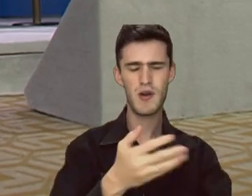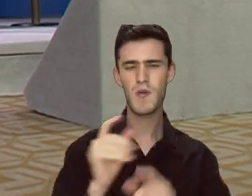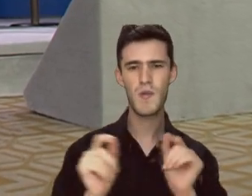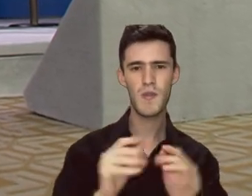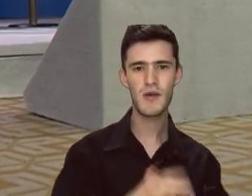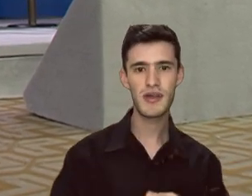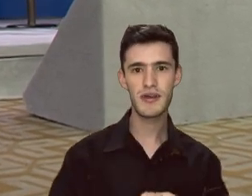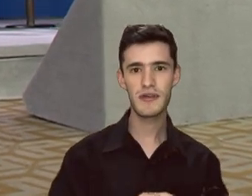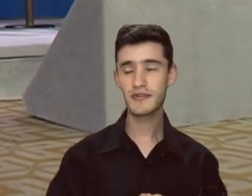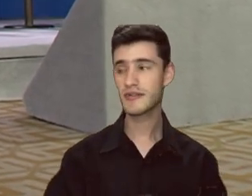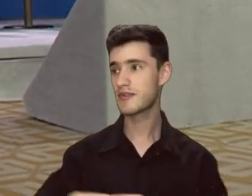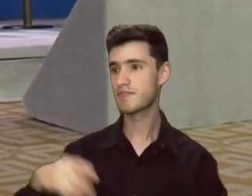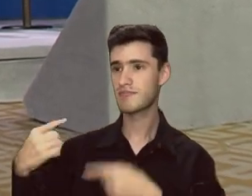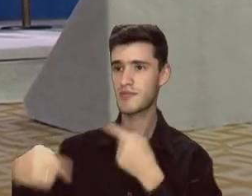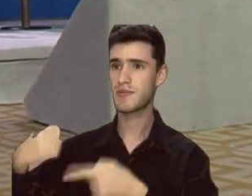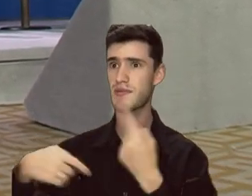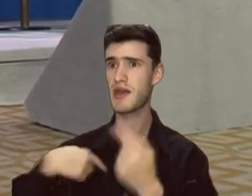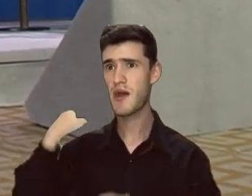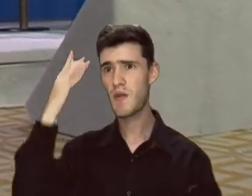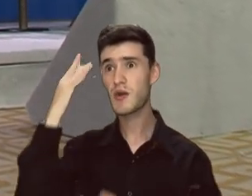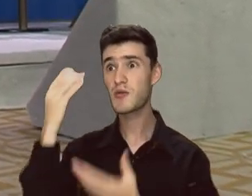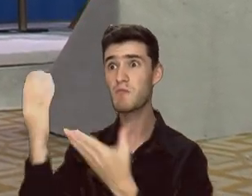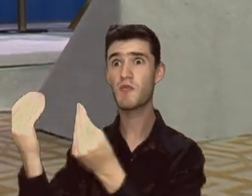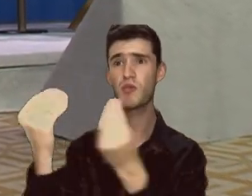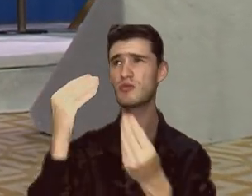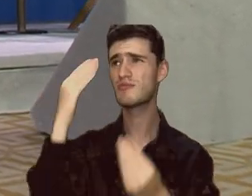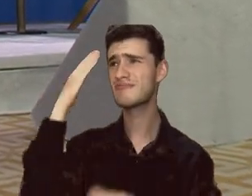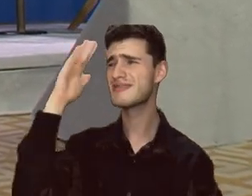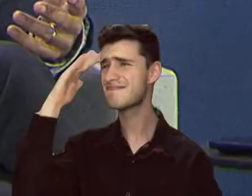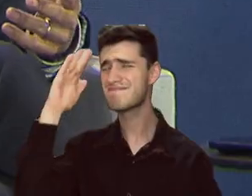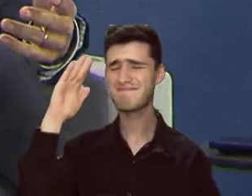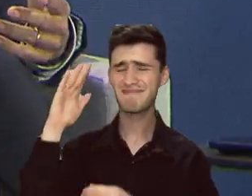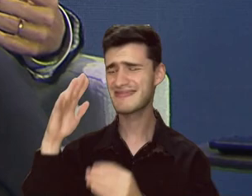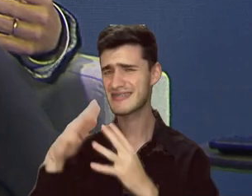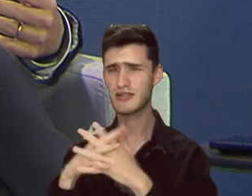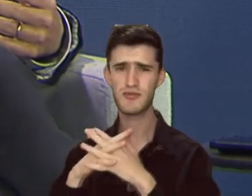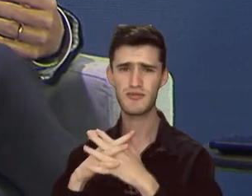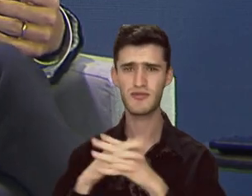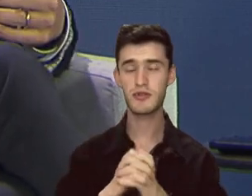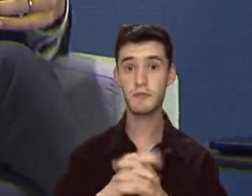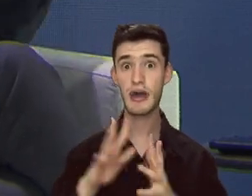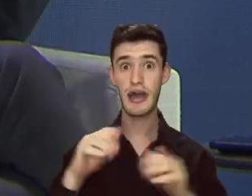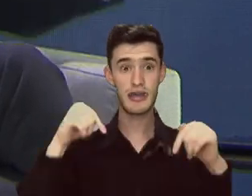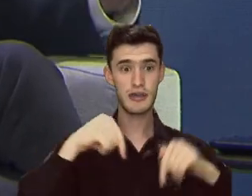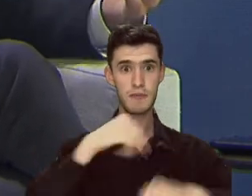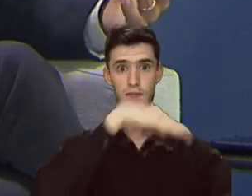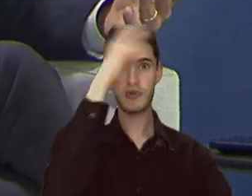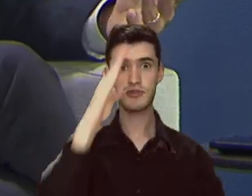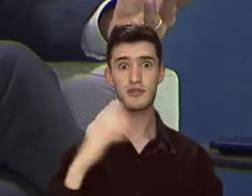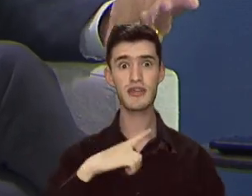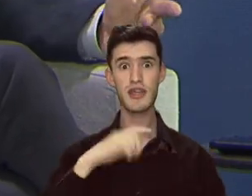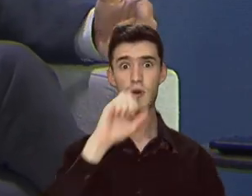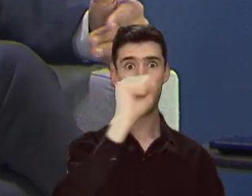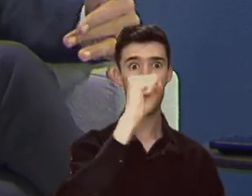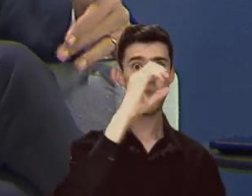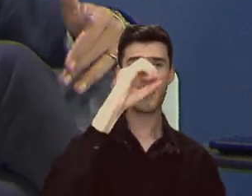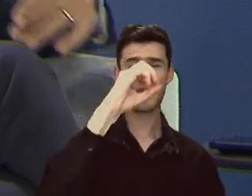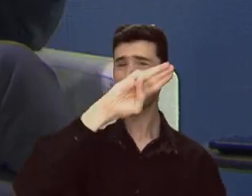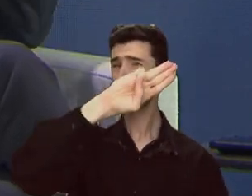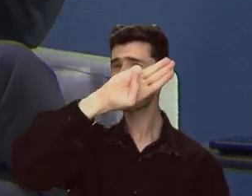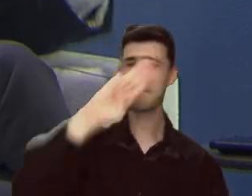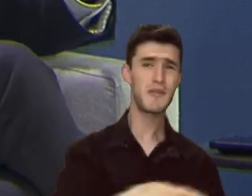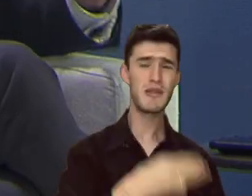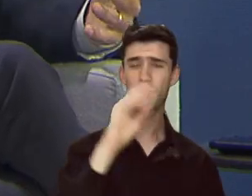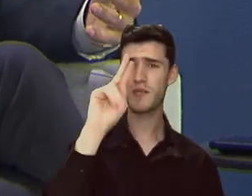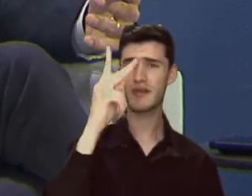cinzenta ainda né mas o Brasil com esses 80 90 milhões de hectares que tem diária degrada sobra a área para produzir alimento